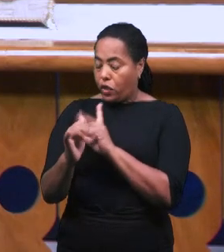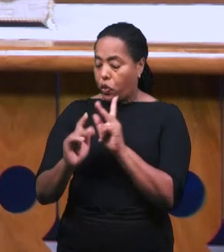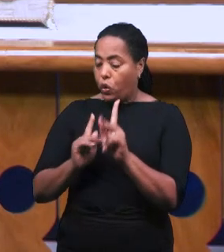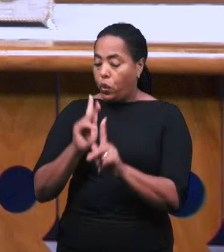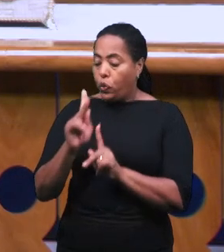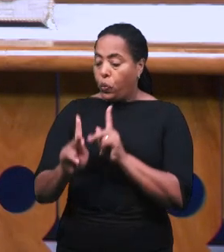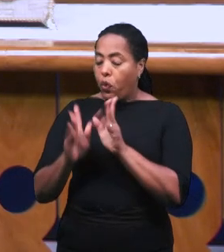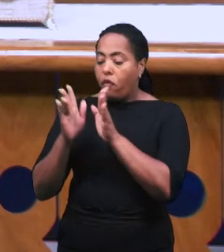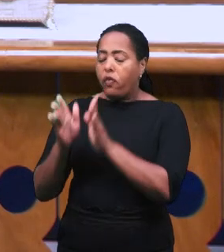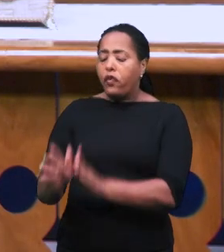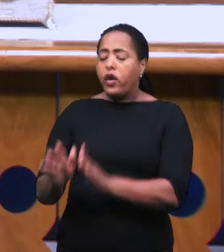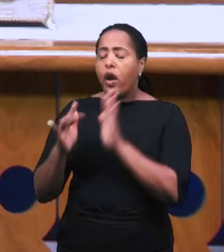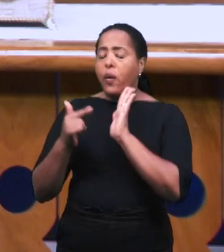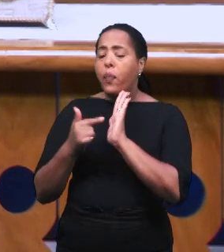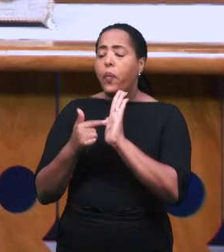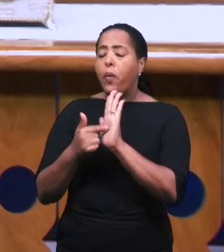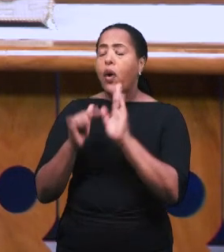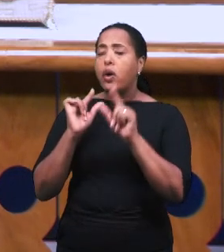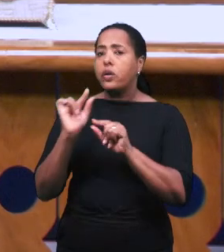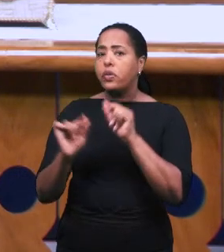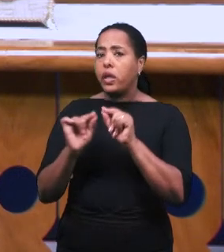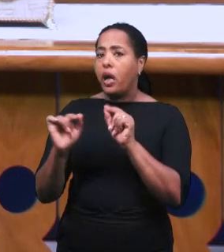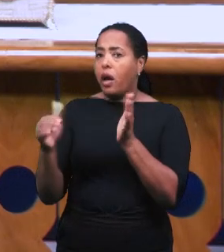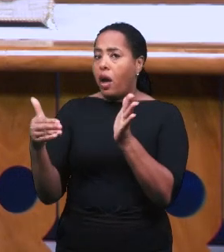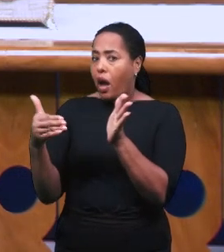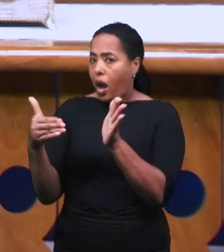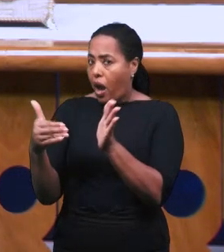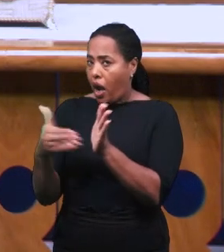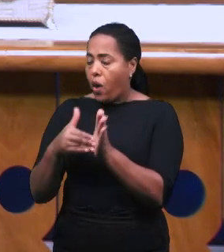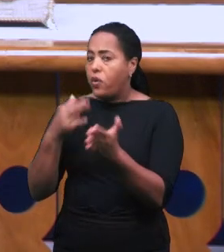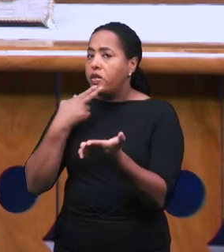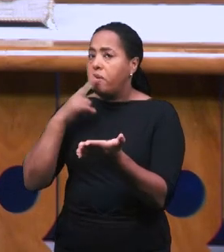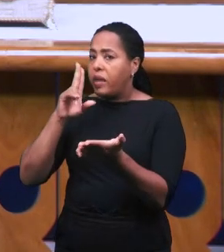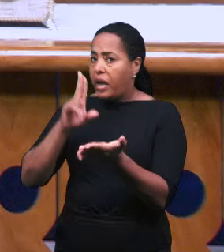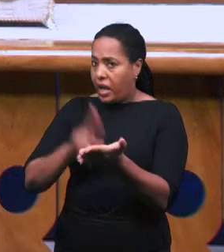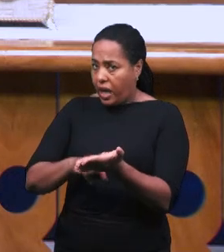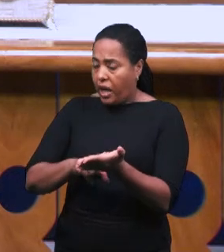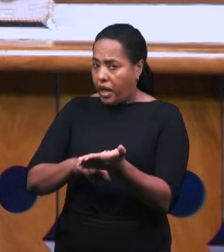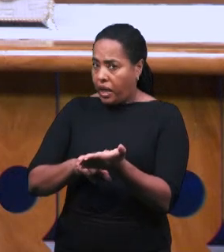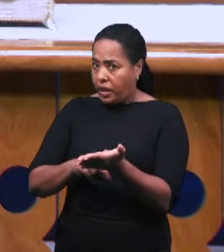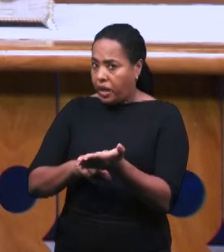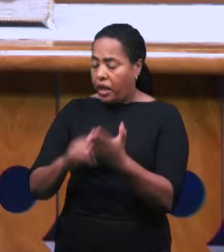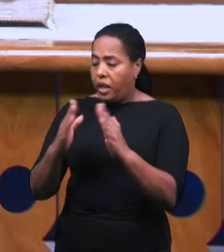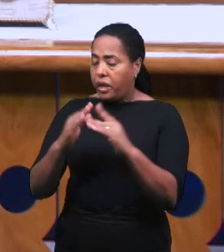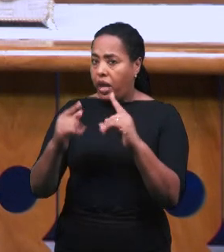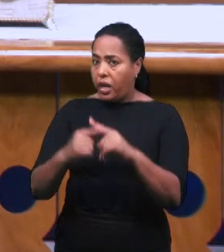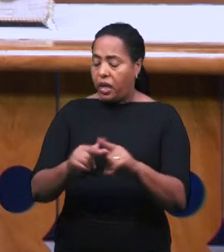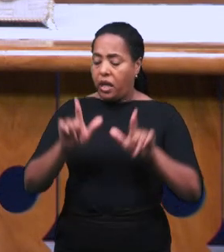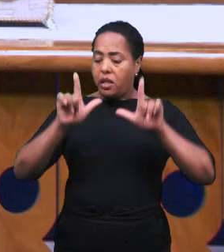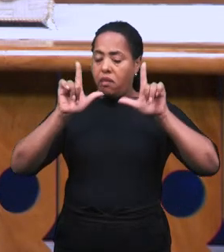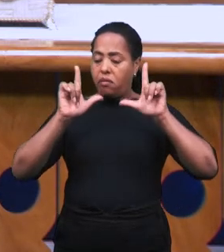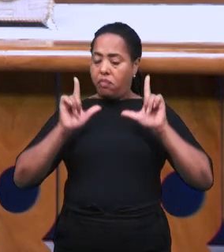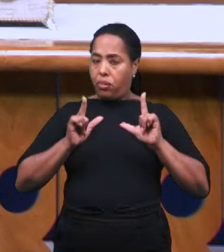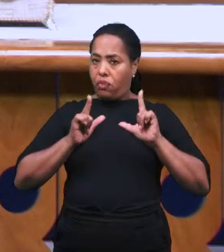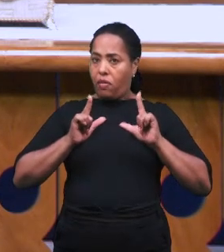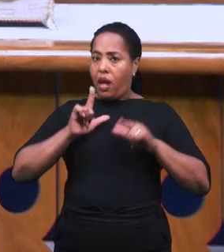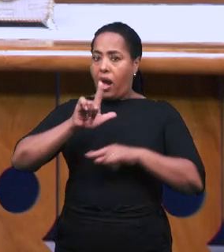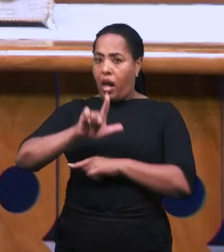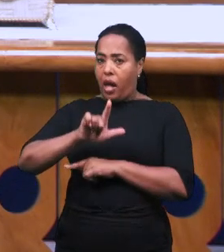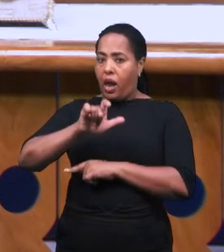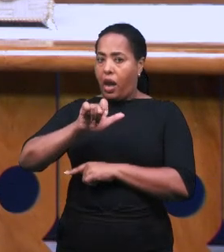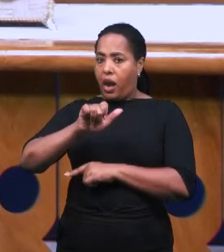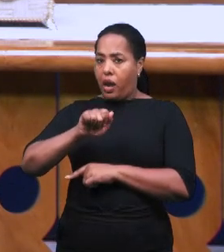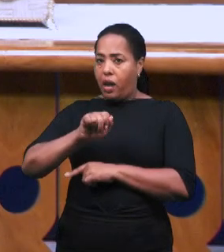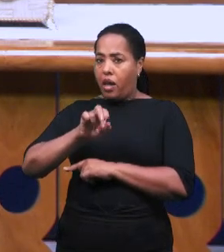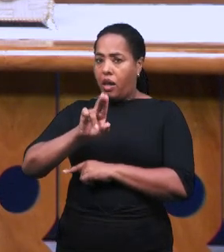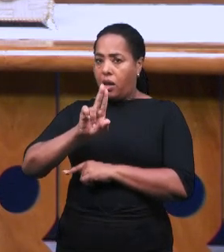está na última carta, que é a igreja de Laodiceia. Só para os irmãos terem uma